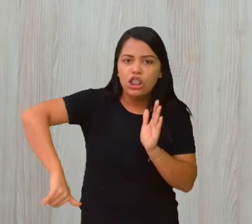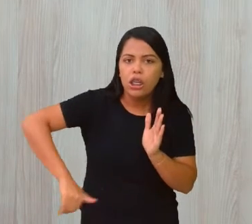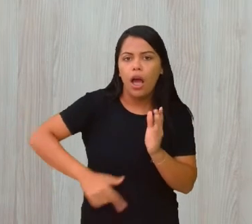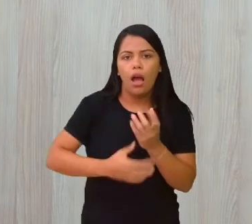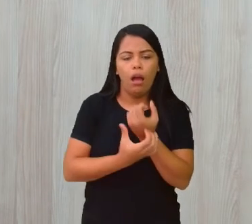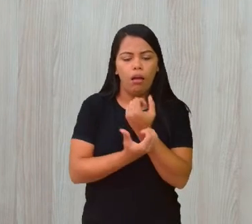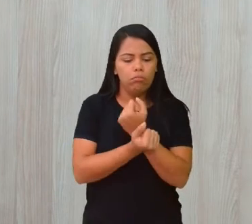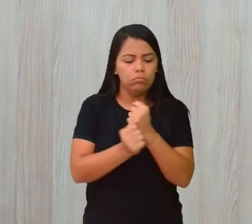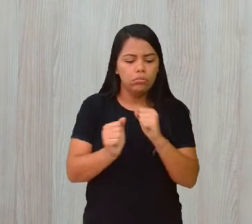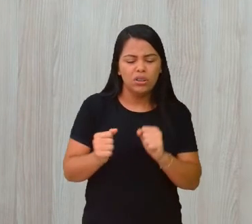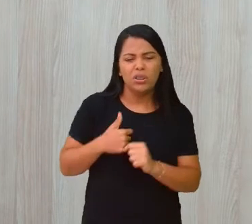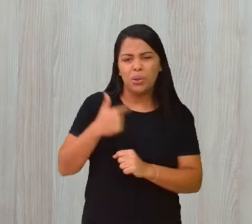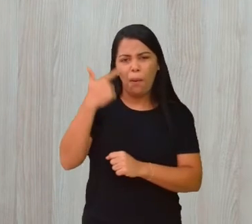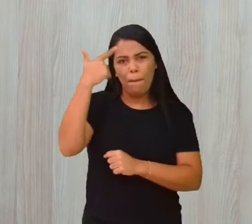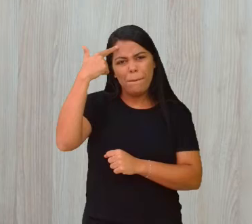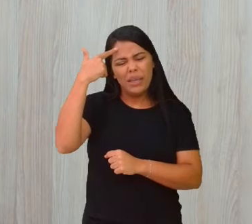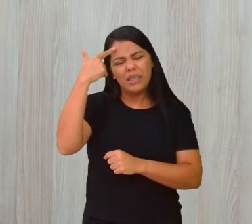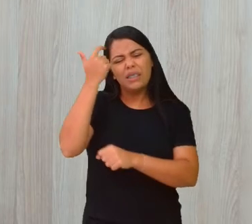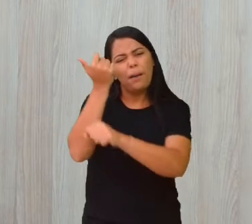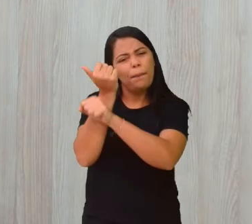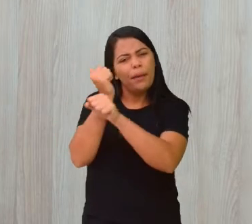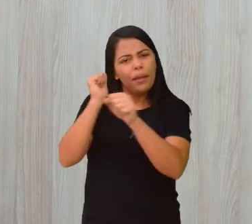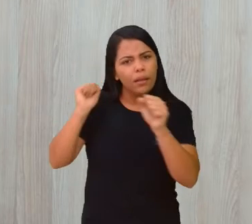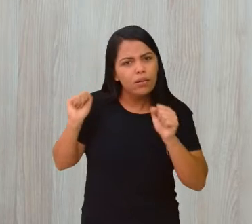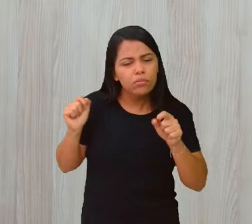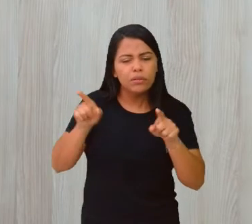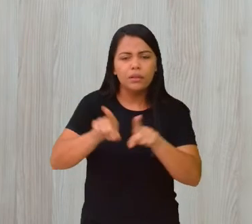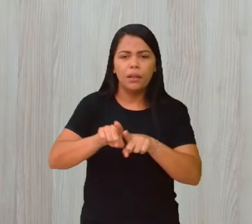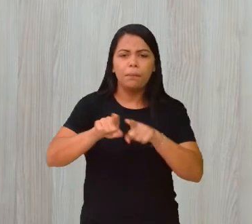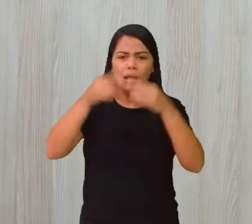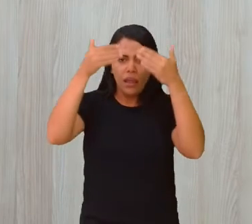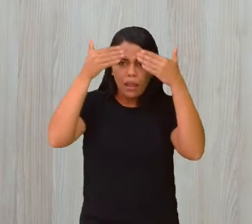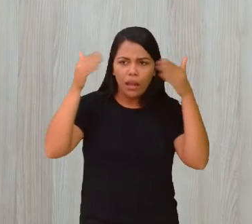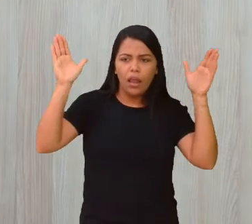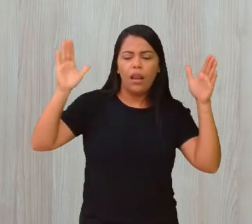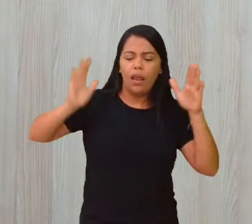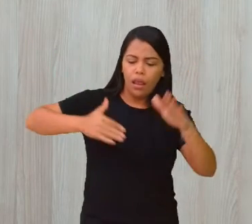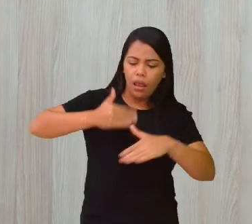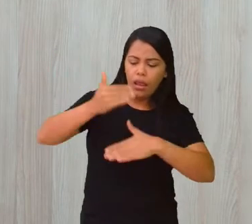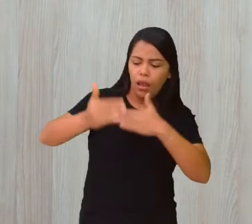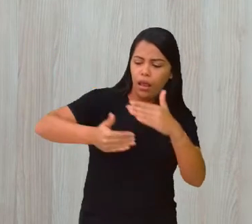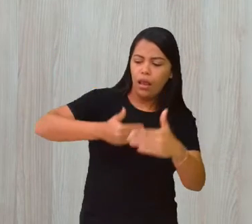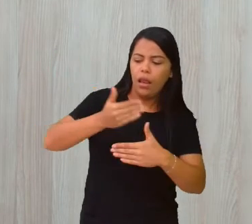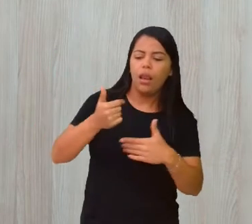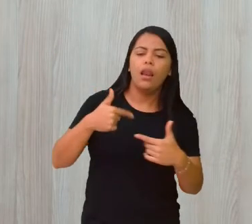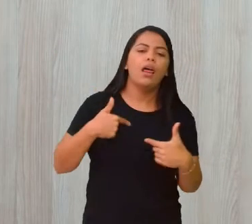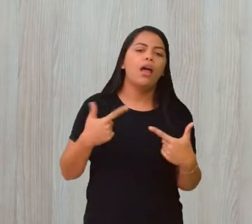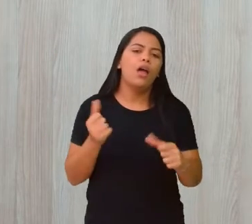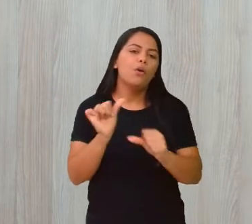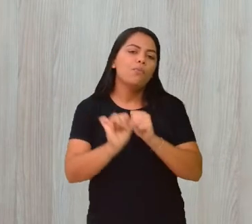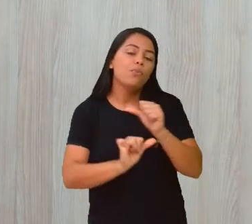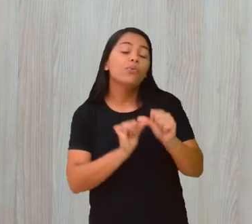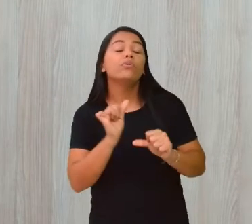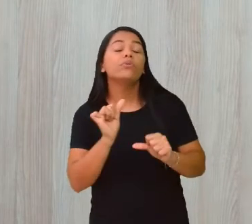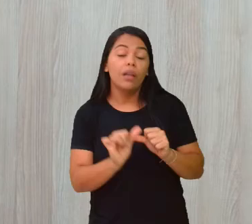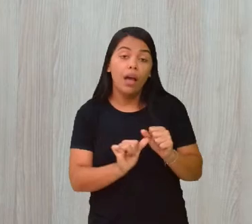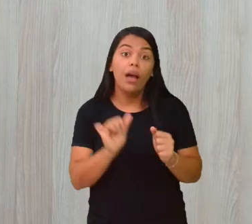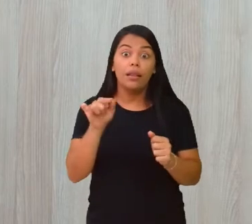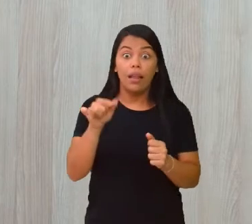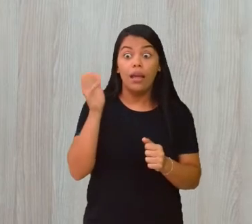o nosso pensamento, descolonizar, né, todo o processo dessa história oficial que é contada,